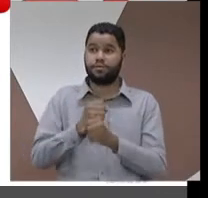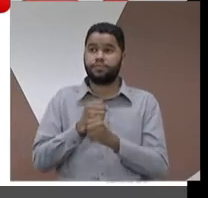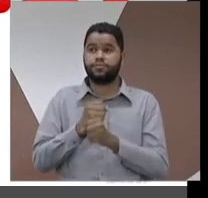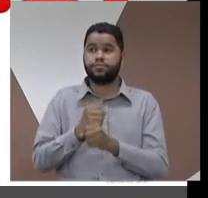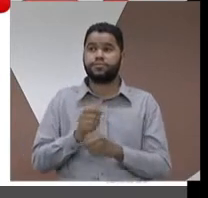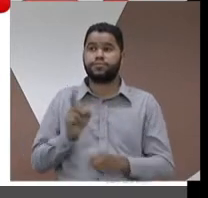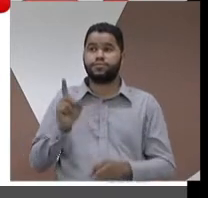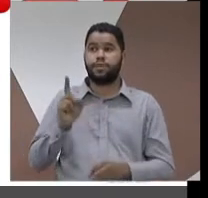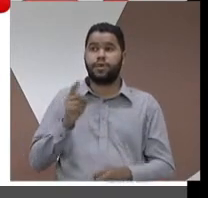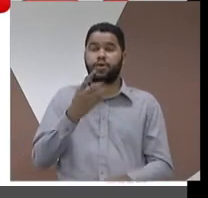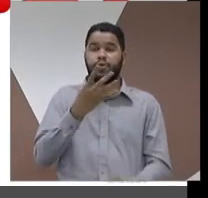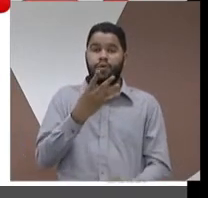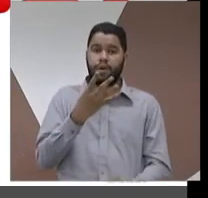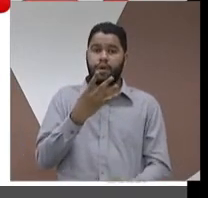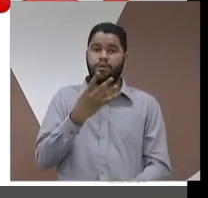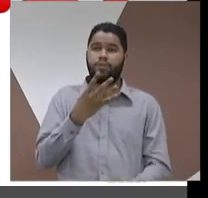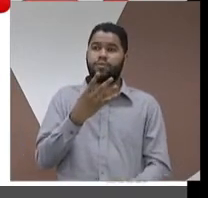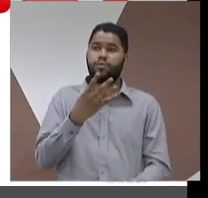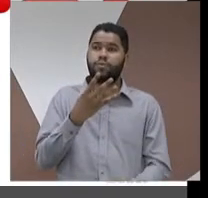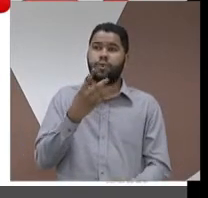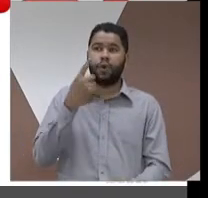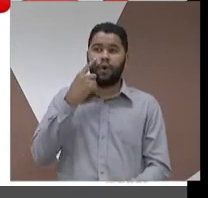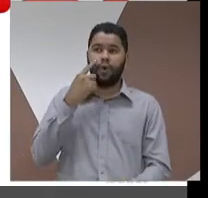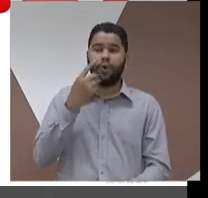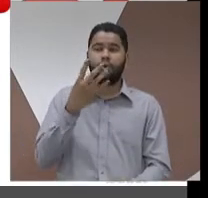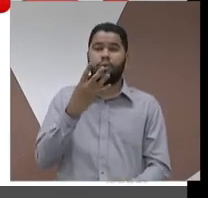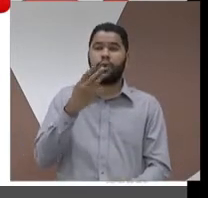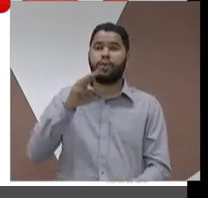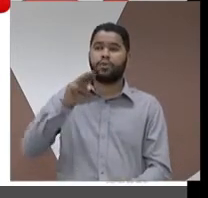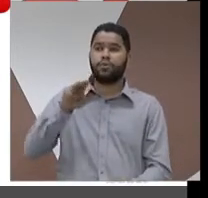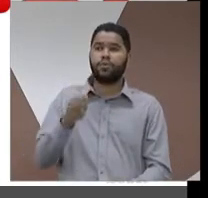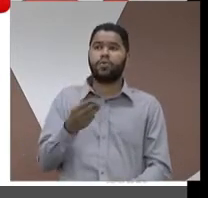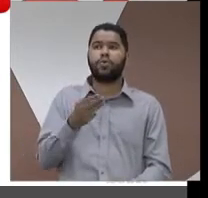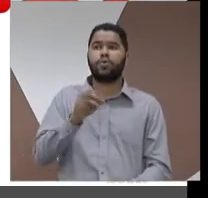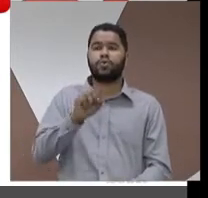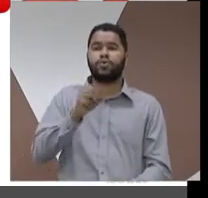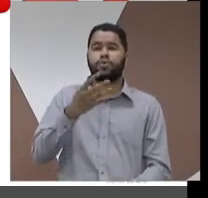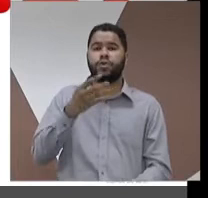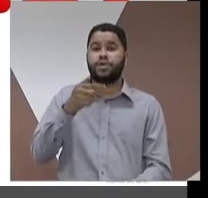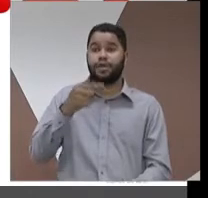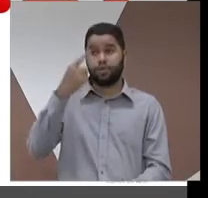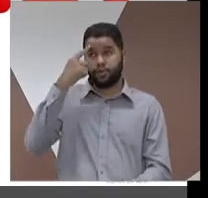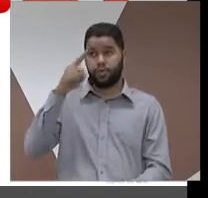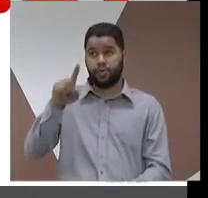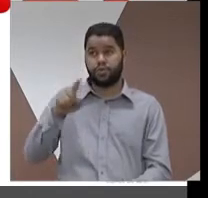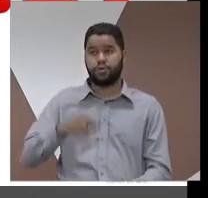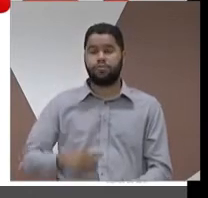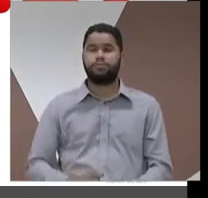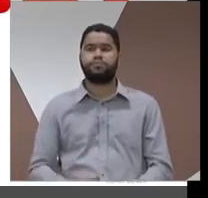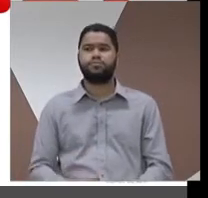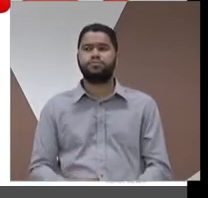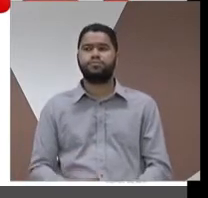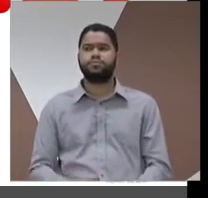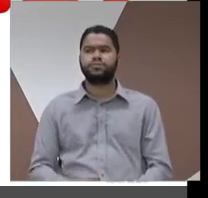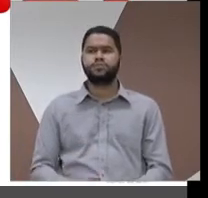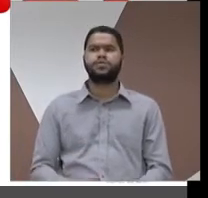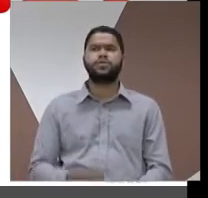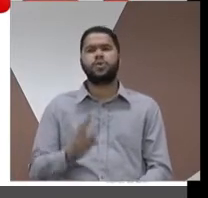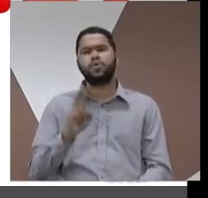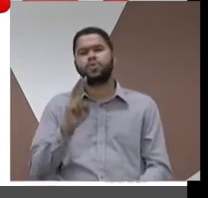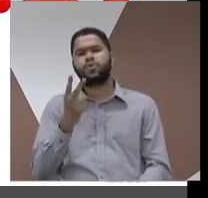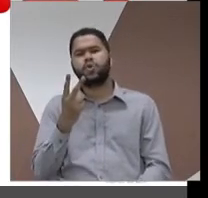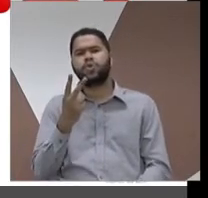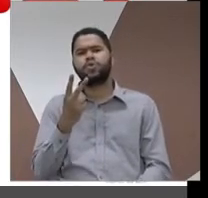4,847 bilhões por dia. O investimento da concessão são 2 bilhões, ou seja, em